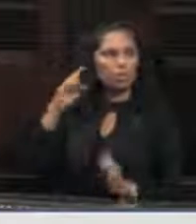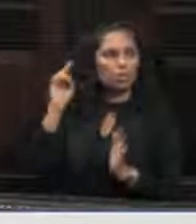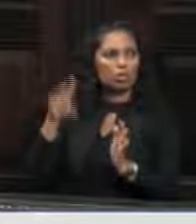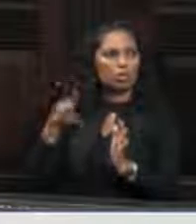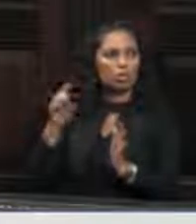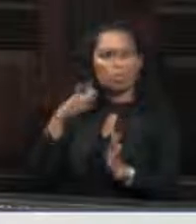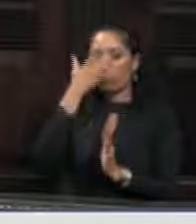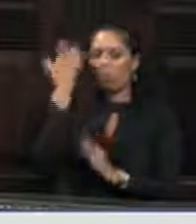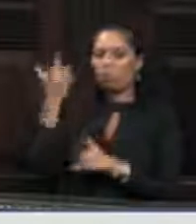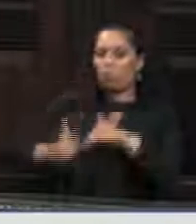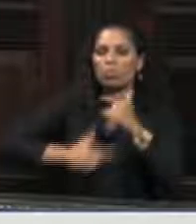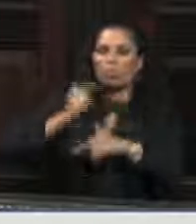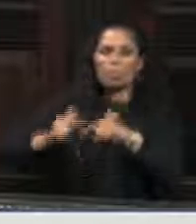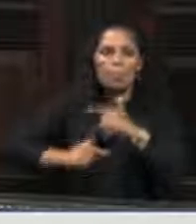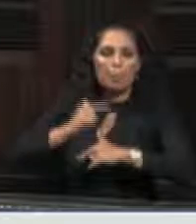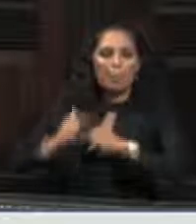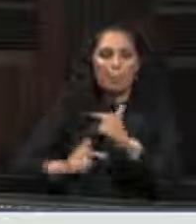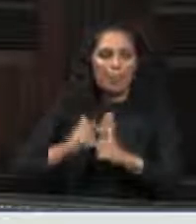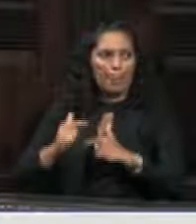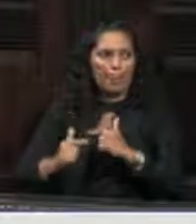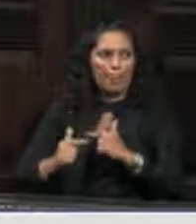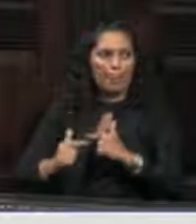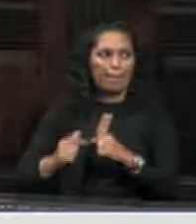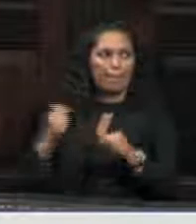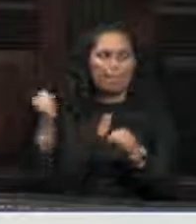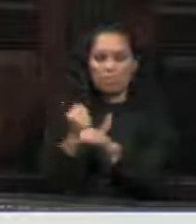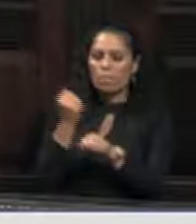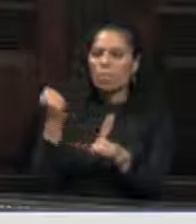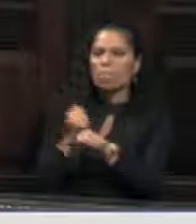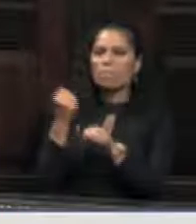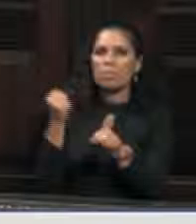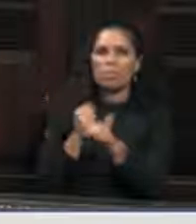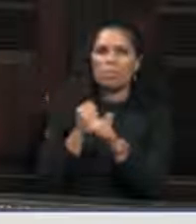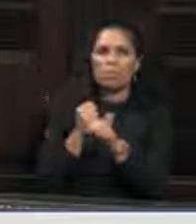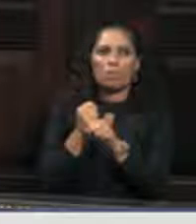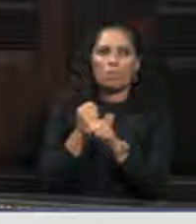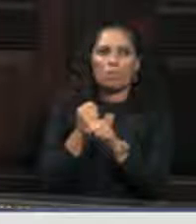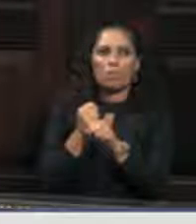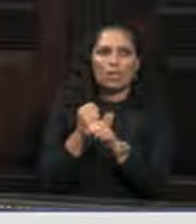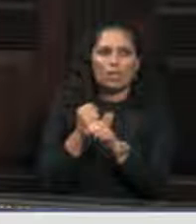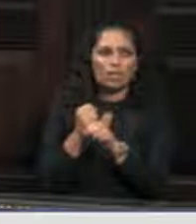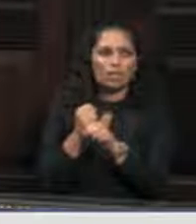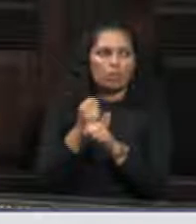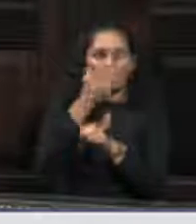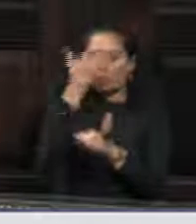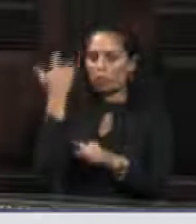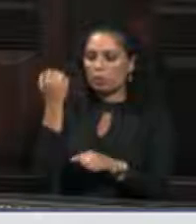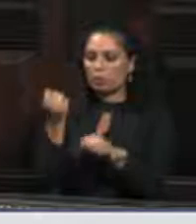aquele trabalhador da construção civil, o trabalhador